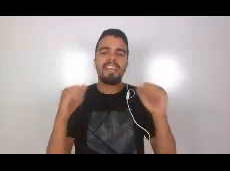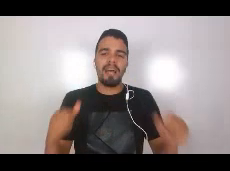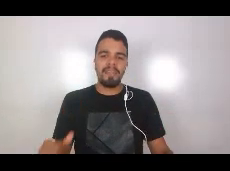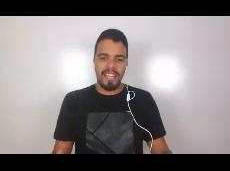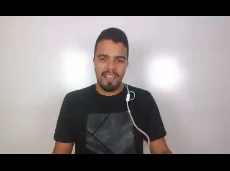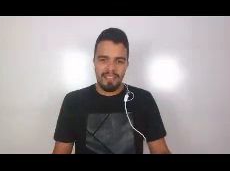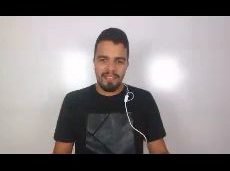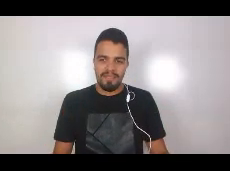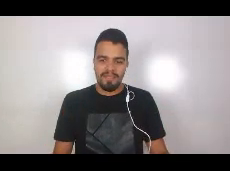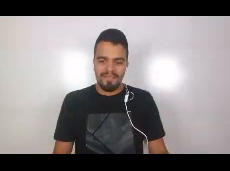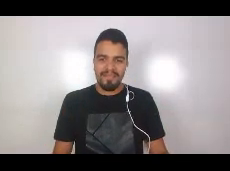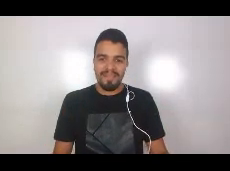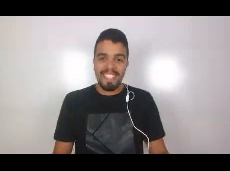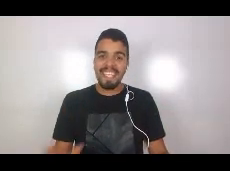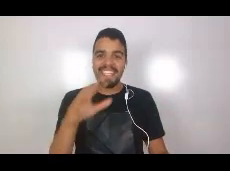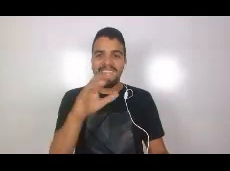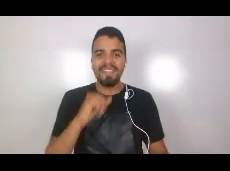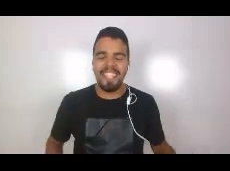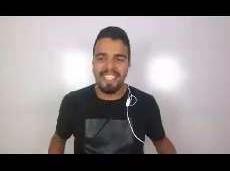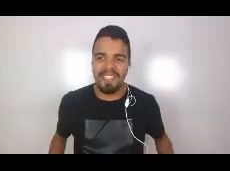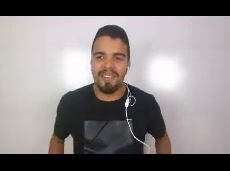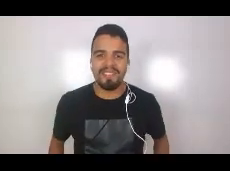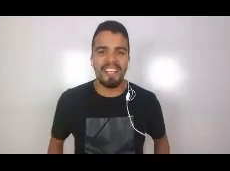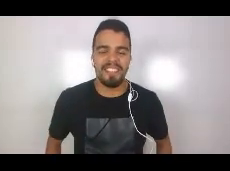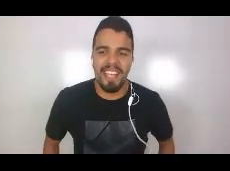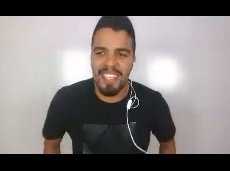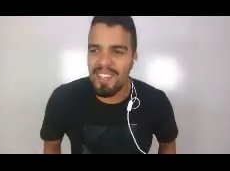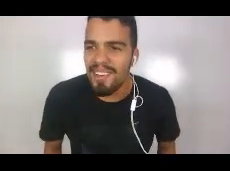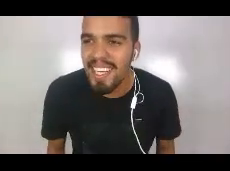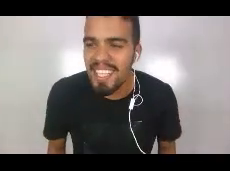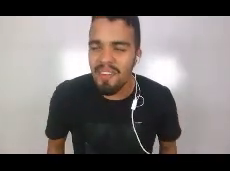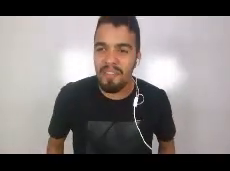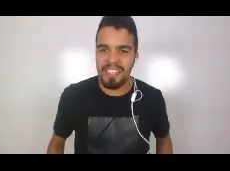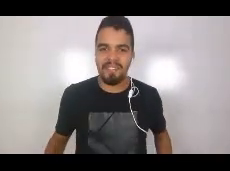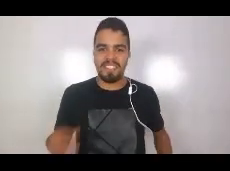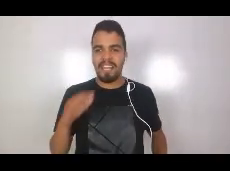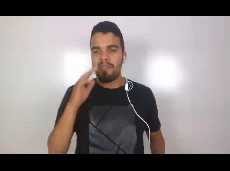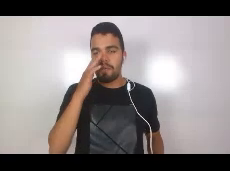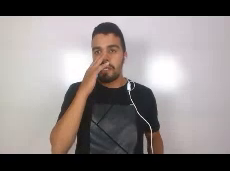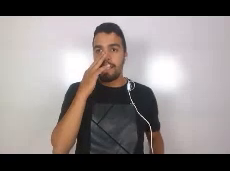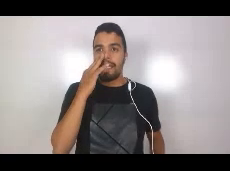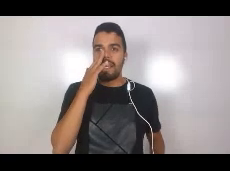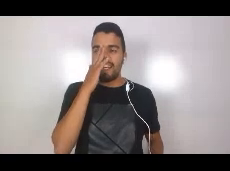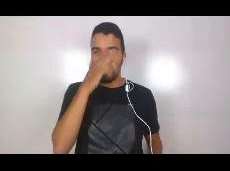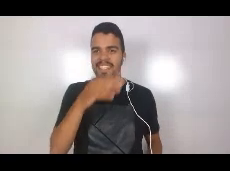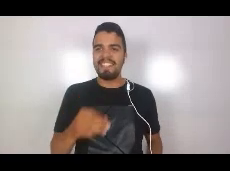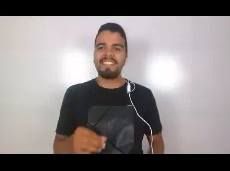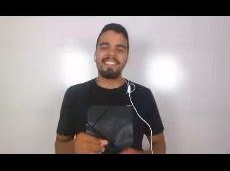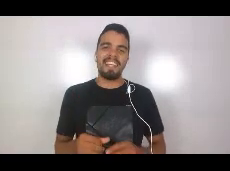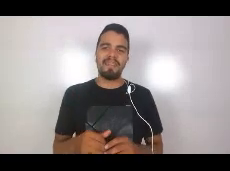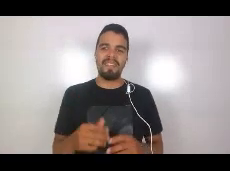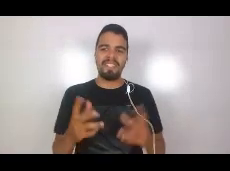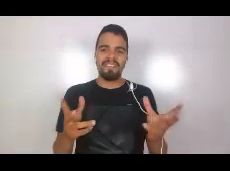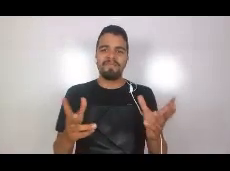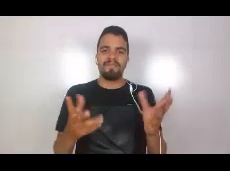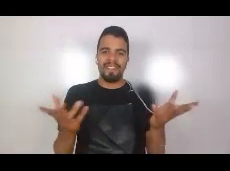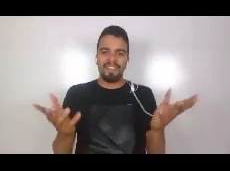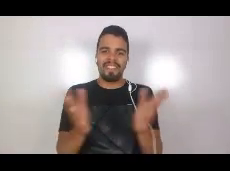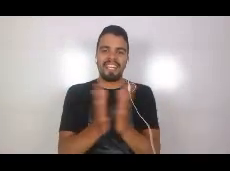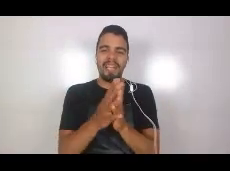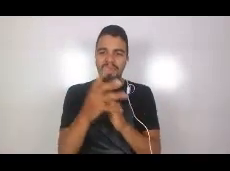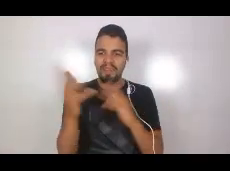os sinais arbitrários. Então, os sinais icônicos é esse daqui, ó. E aí eu vou fazer o sinal, e aí